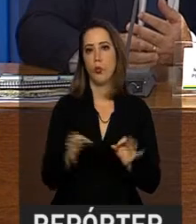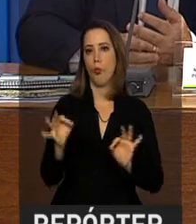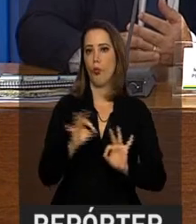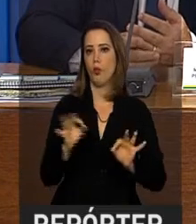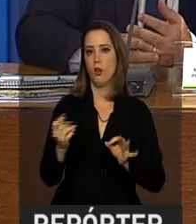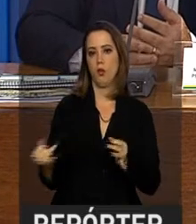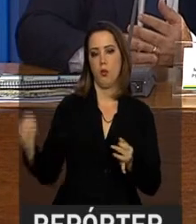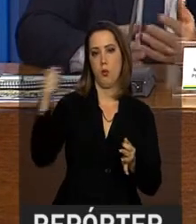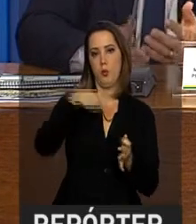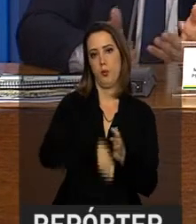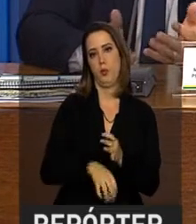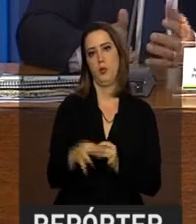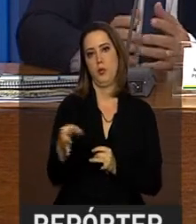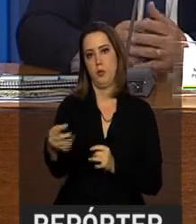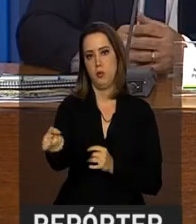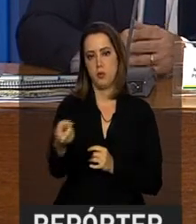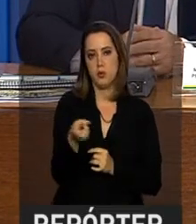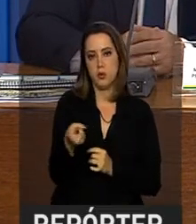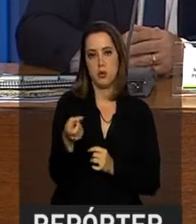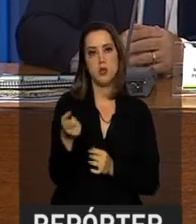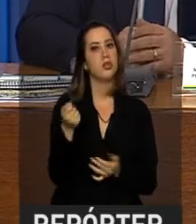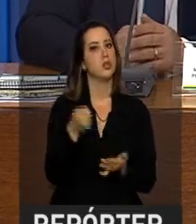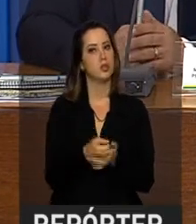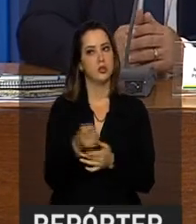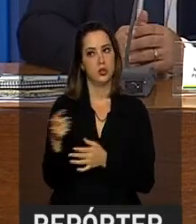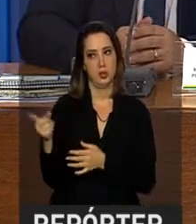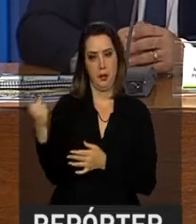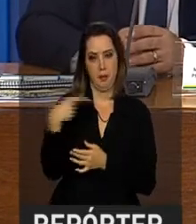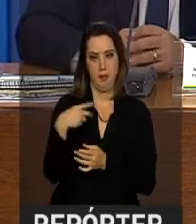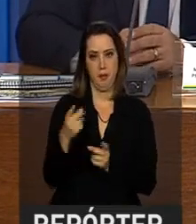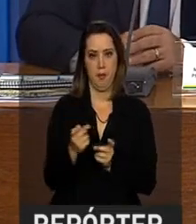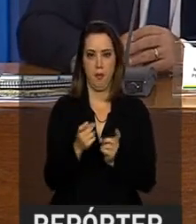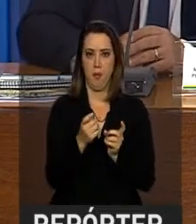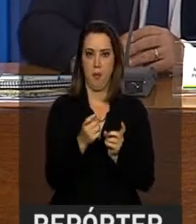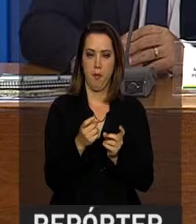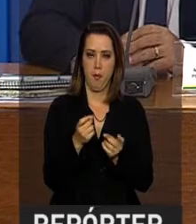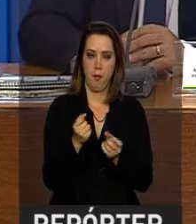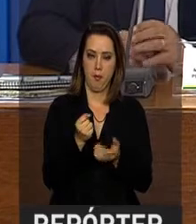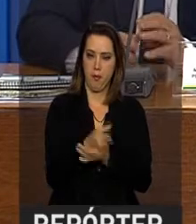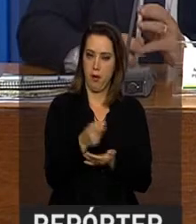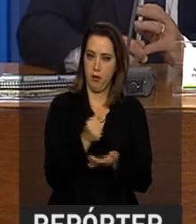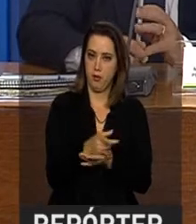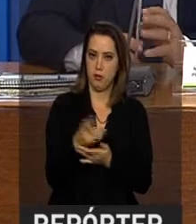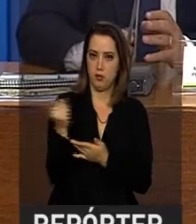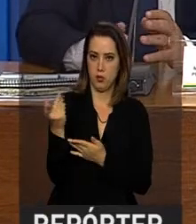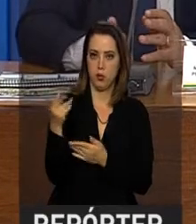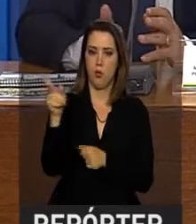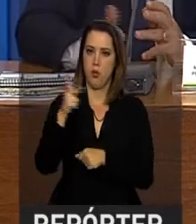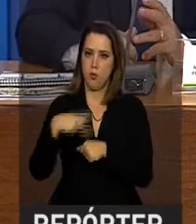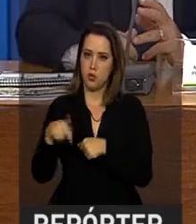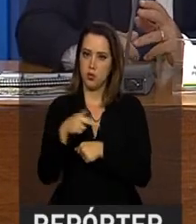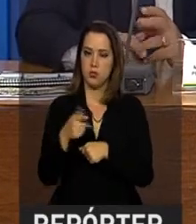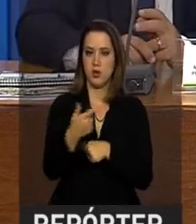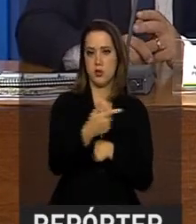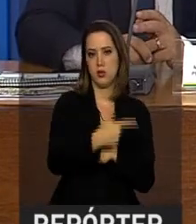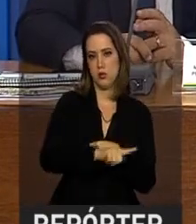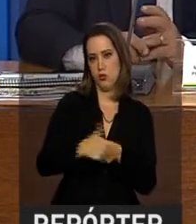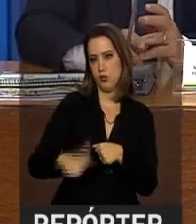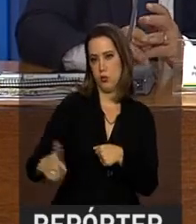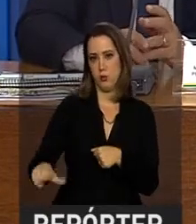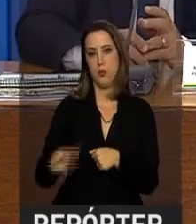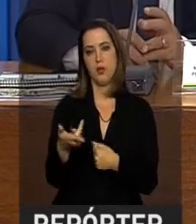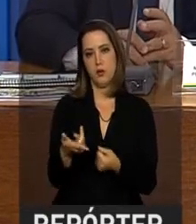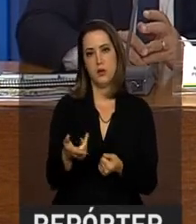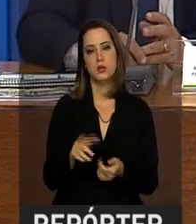taxas que estão que são cobrados normalmente da importação de outros lugares de onde são os lugares pode ser da china e pode ser do